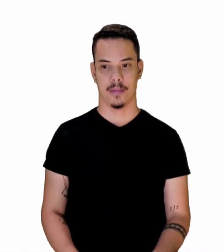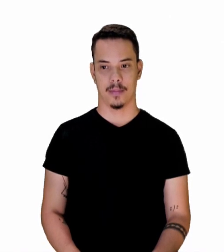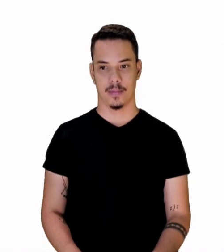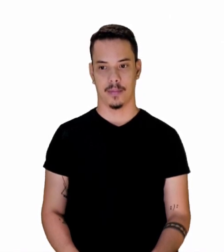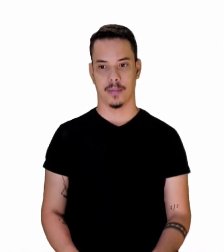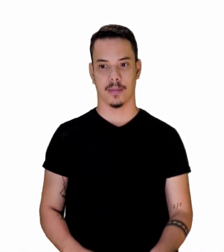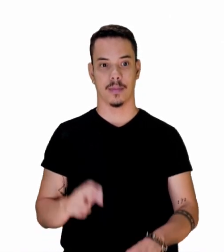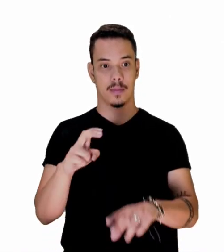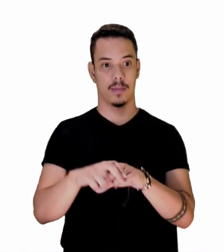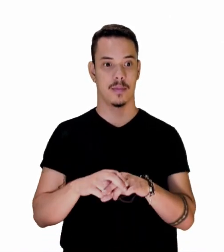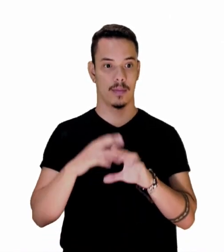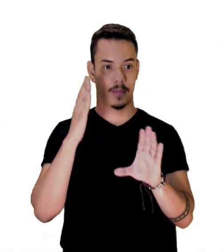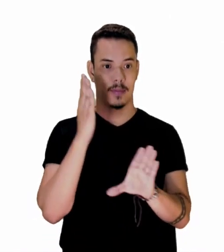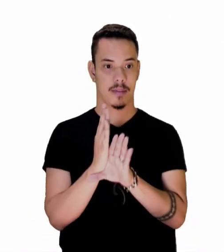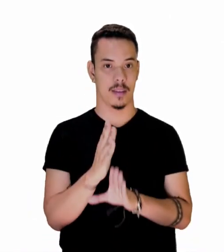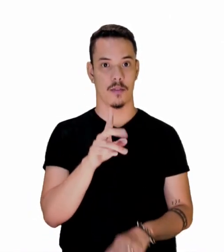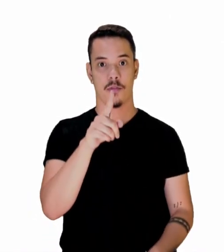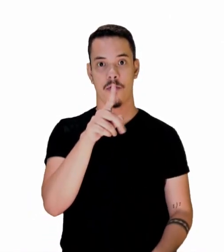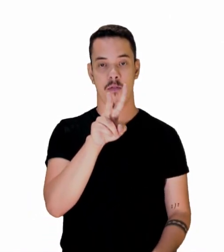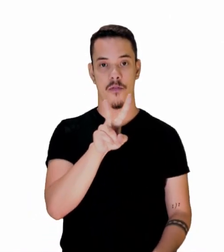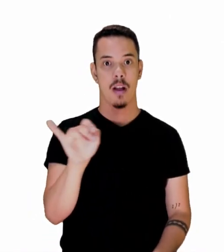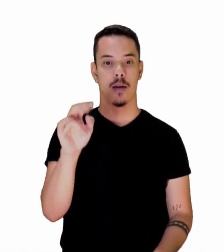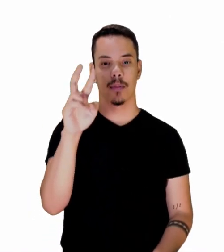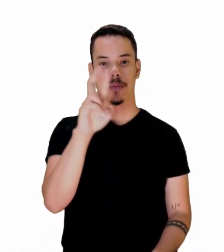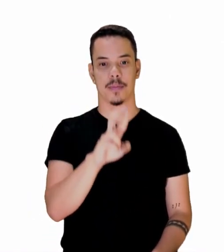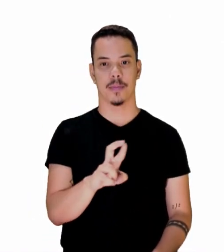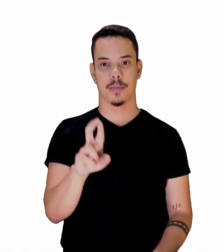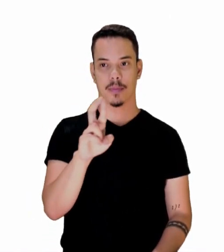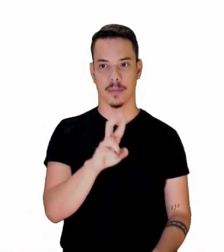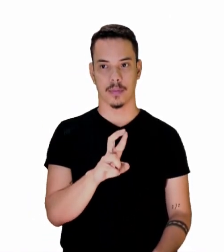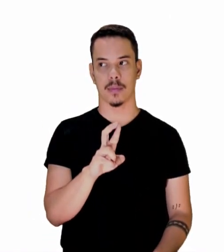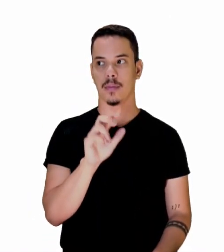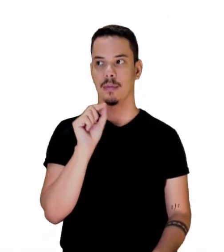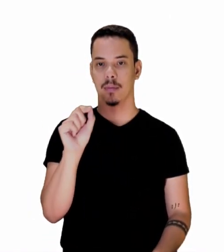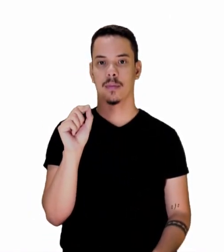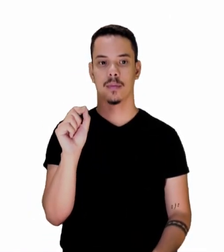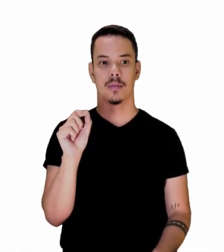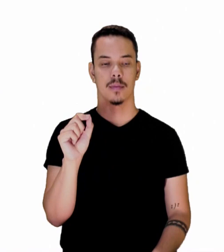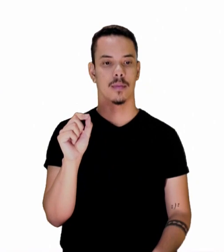neste quadro, você vai observar, né, a dupla